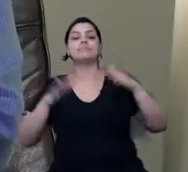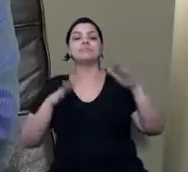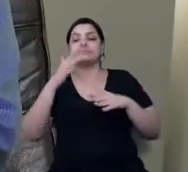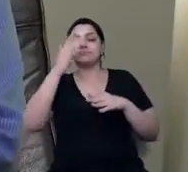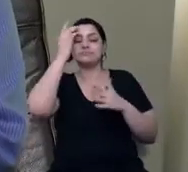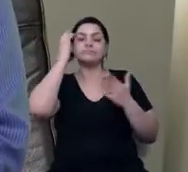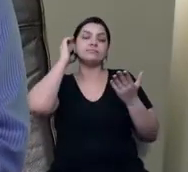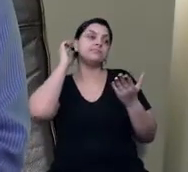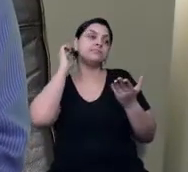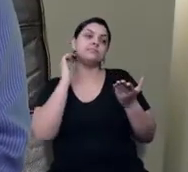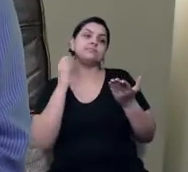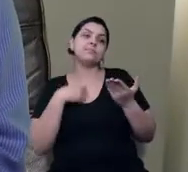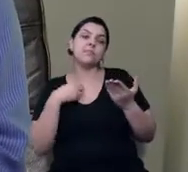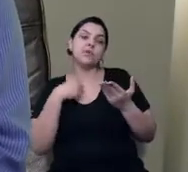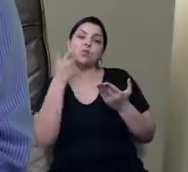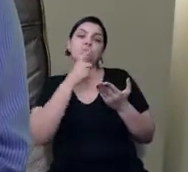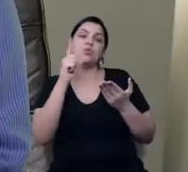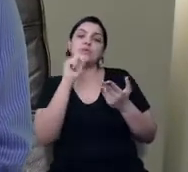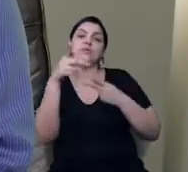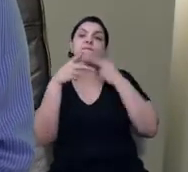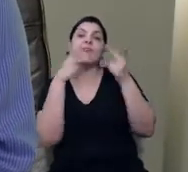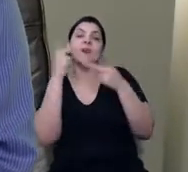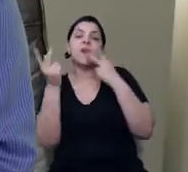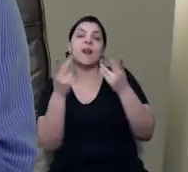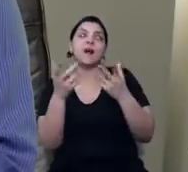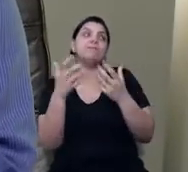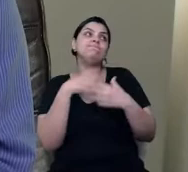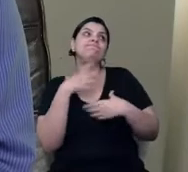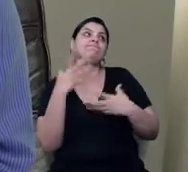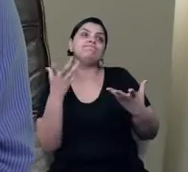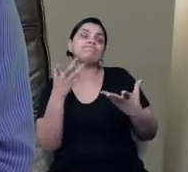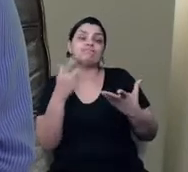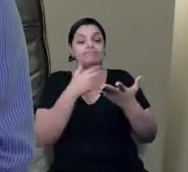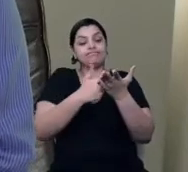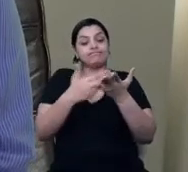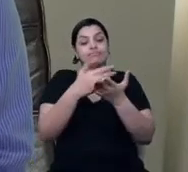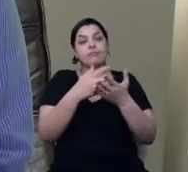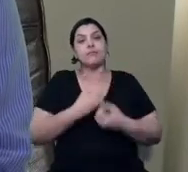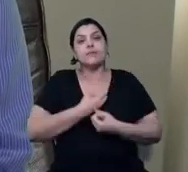falado pela linguagem escrita, mas que o desenho eu acho que ajuda